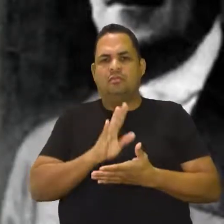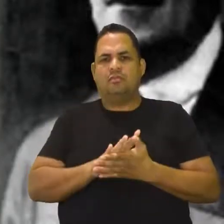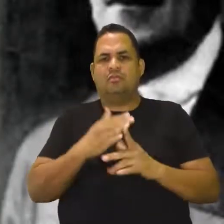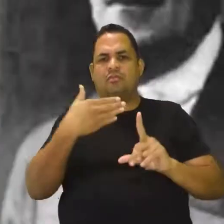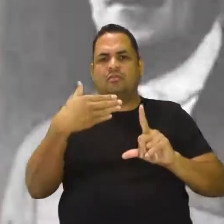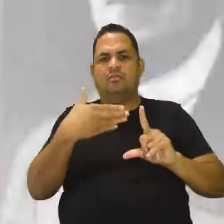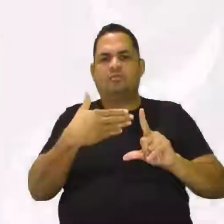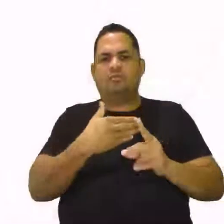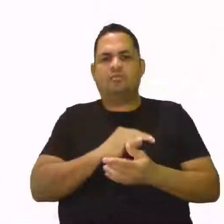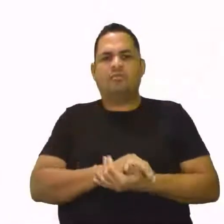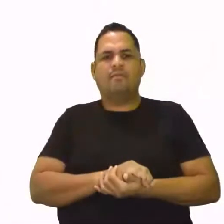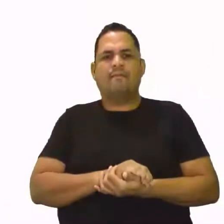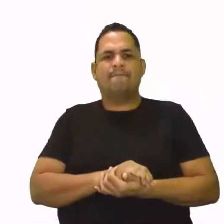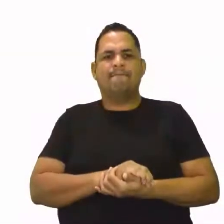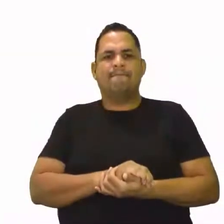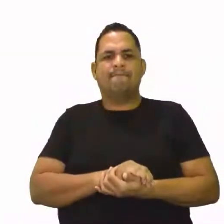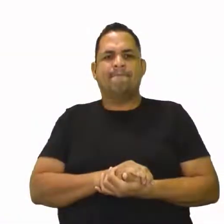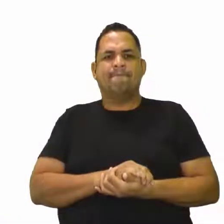tela para vocês.